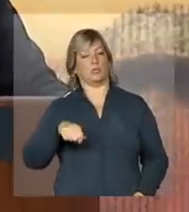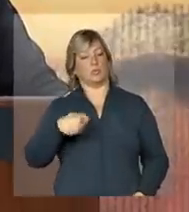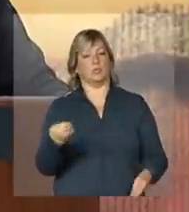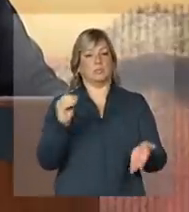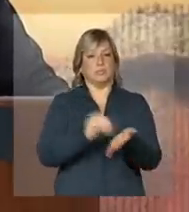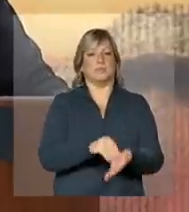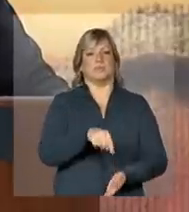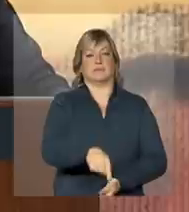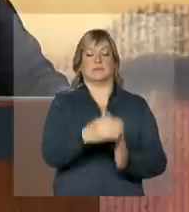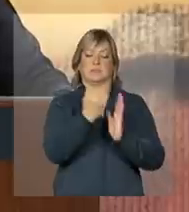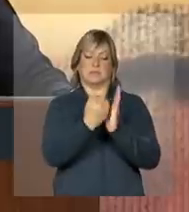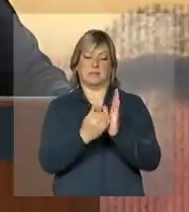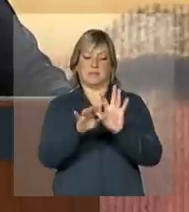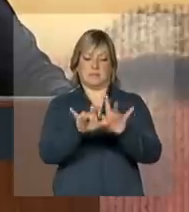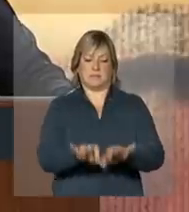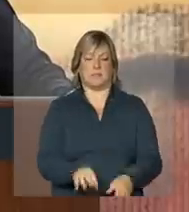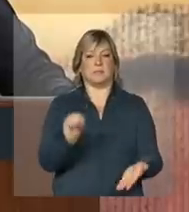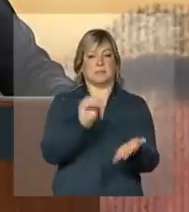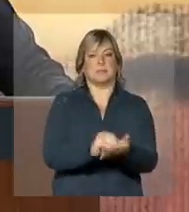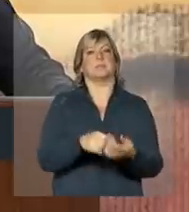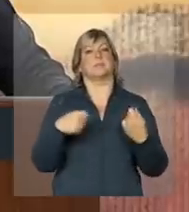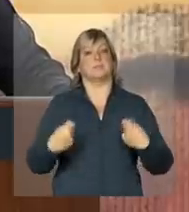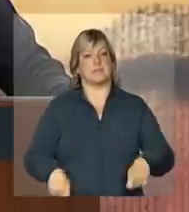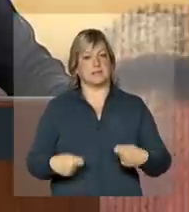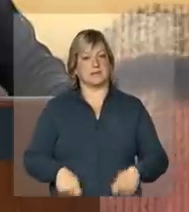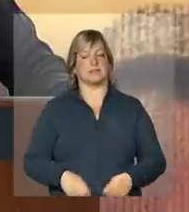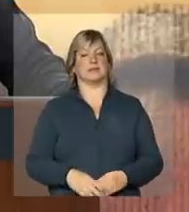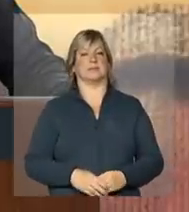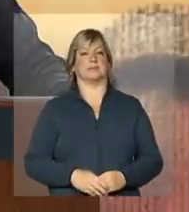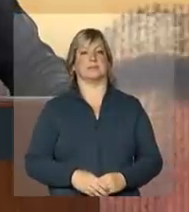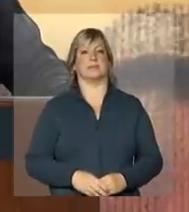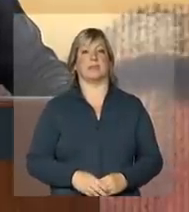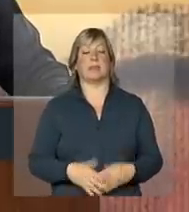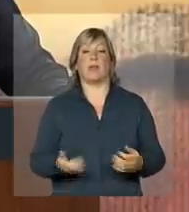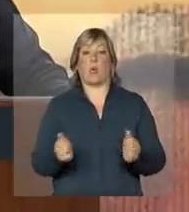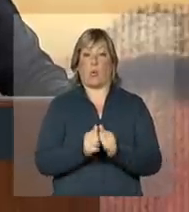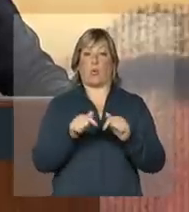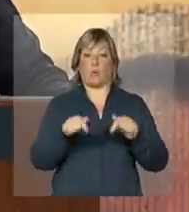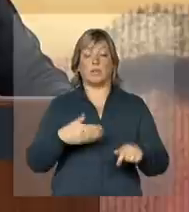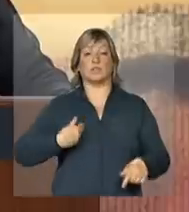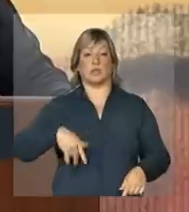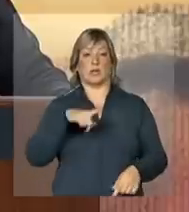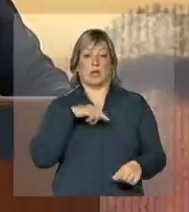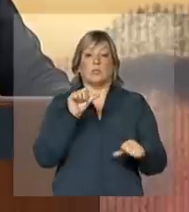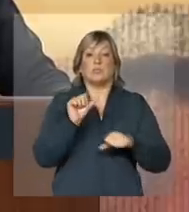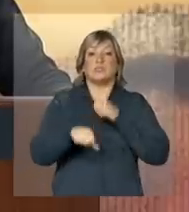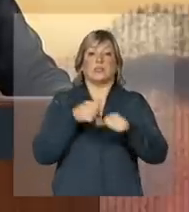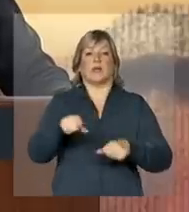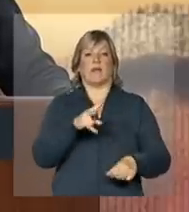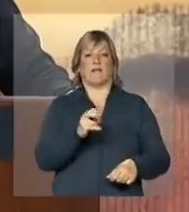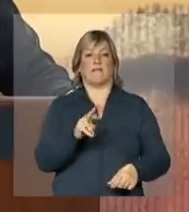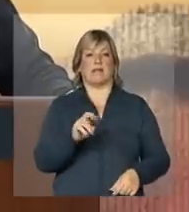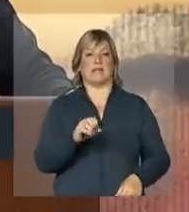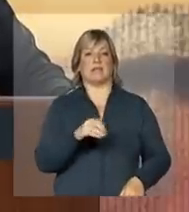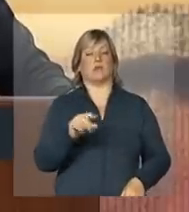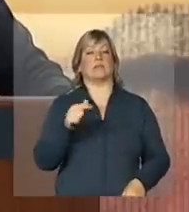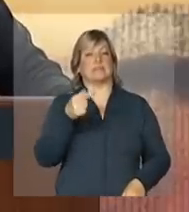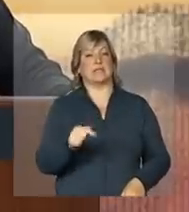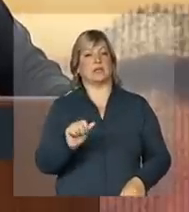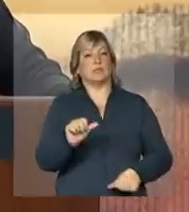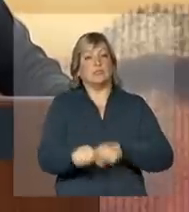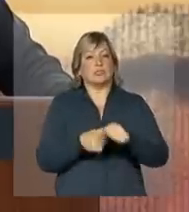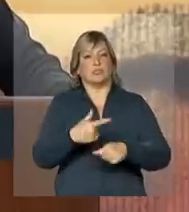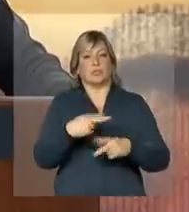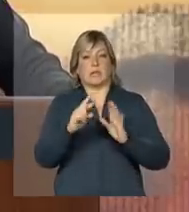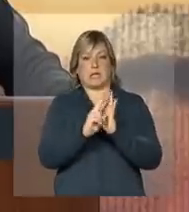específica para atender às Comunidades Quilombolas E com isso nós estamos alterando a versão sete estamos tomando uma nova